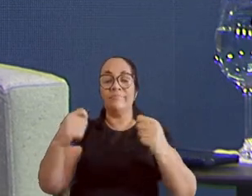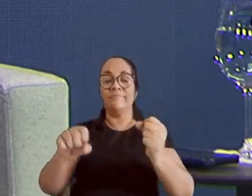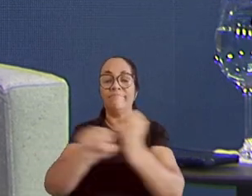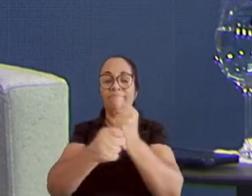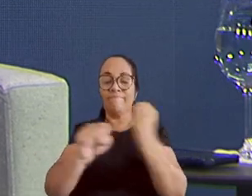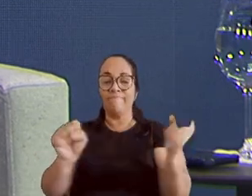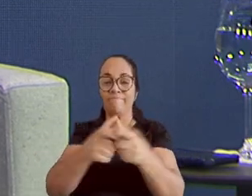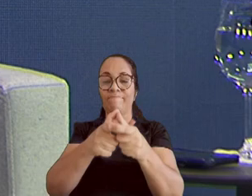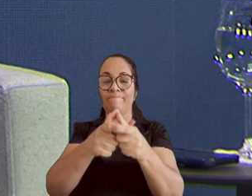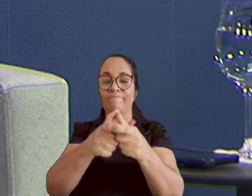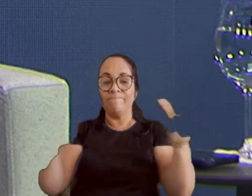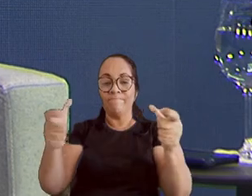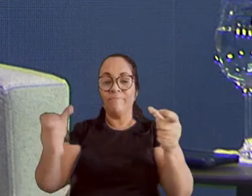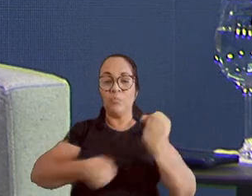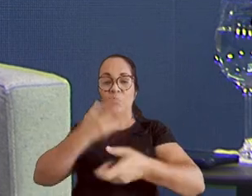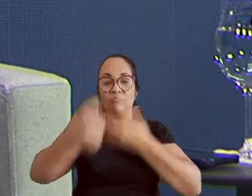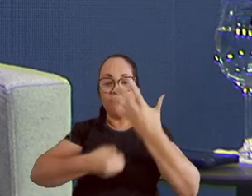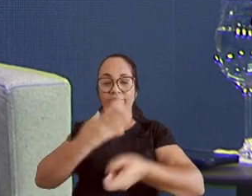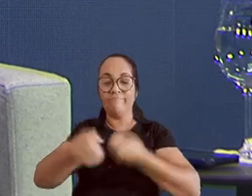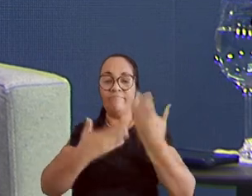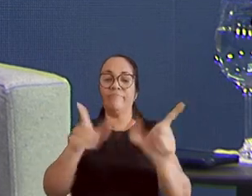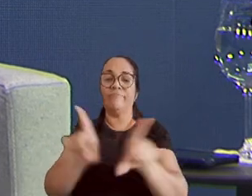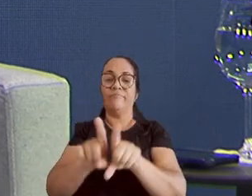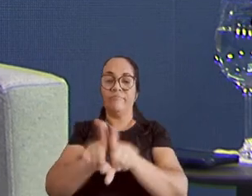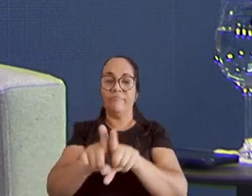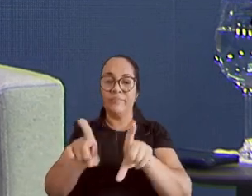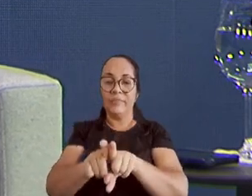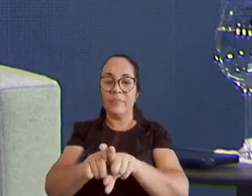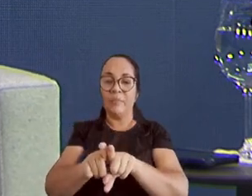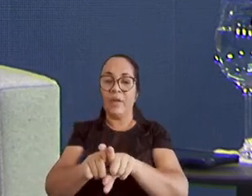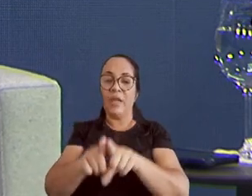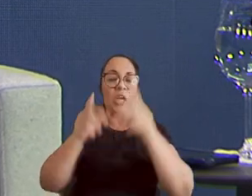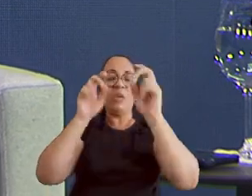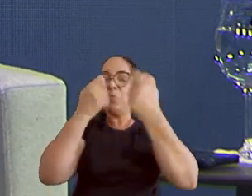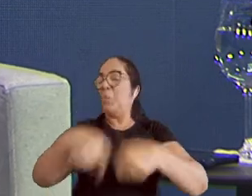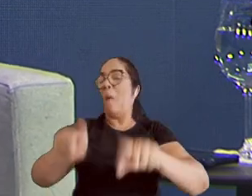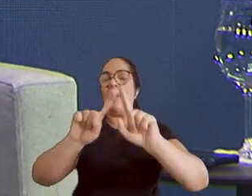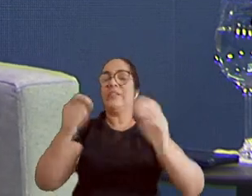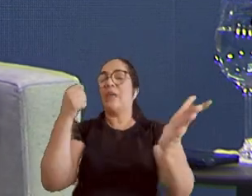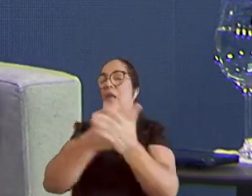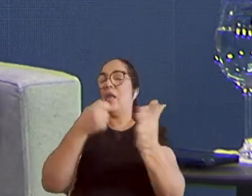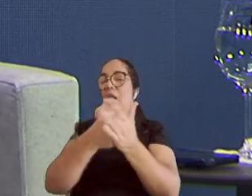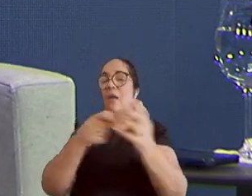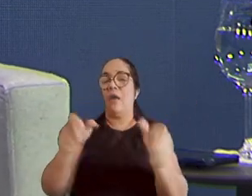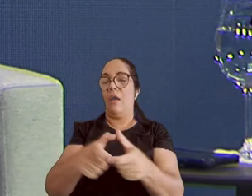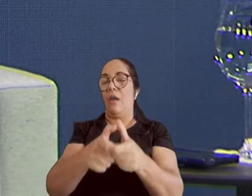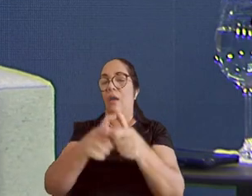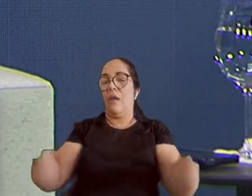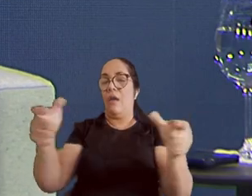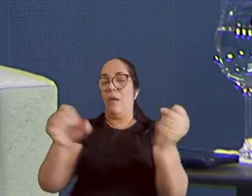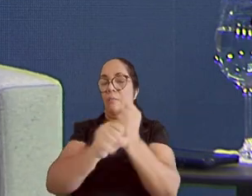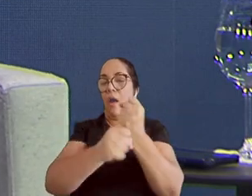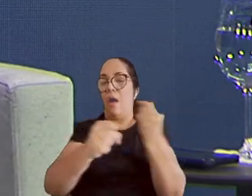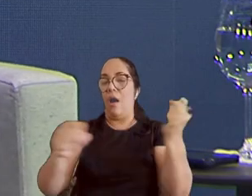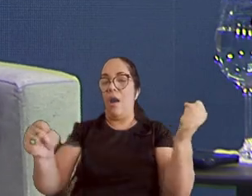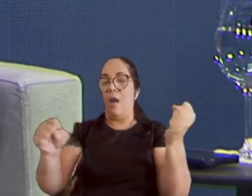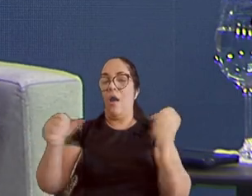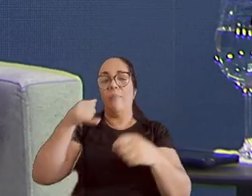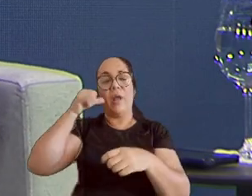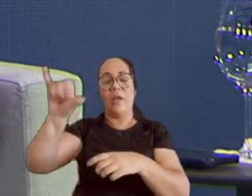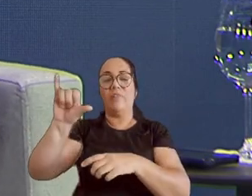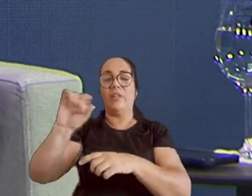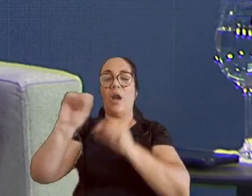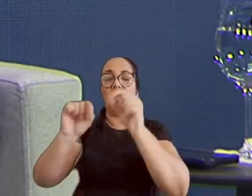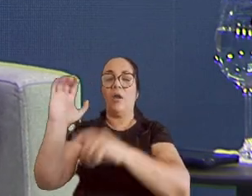produtividade preferencialmente não disposição diária né pra gente evitar qualquer tipo de de desmatamento o Brasil ele